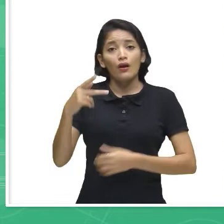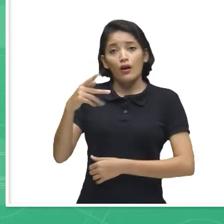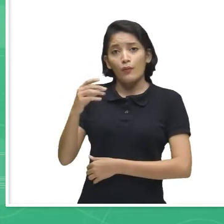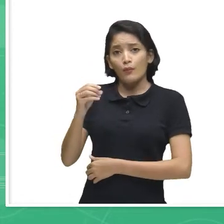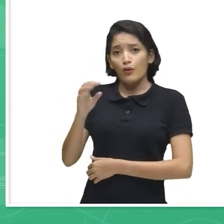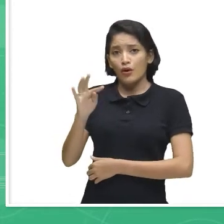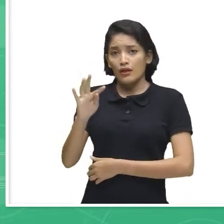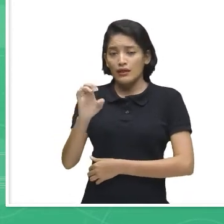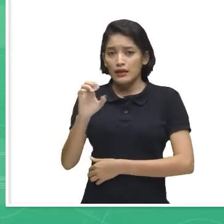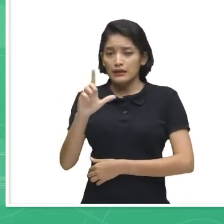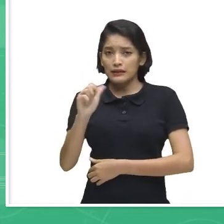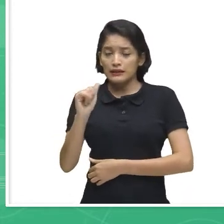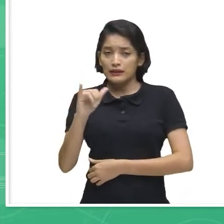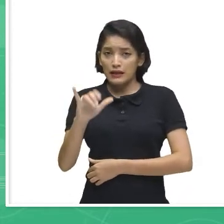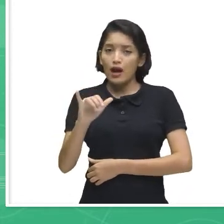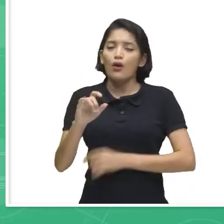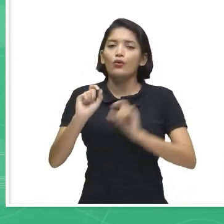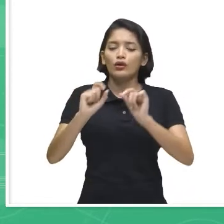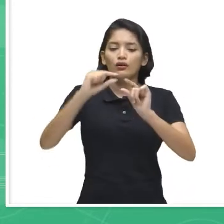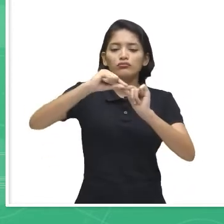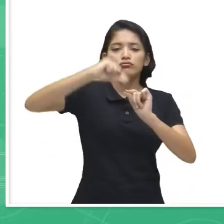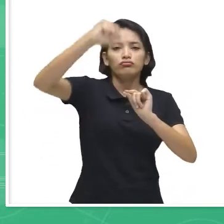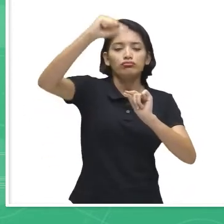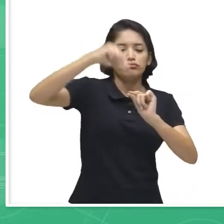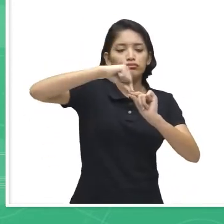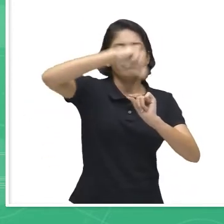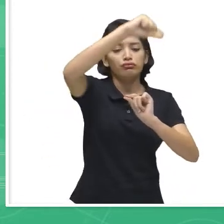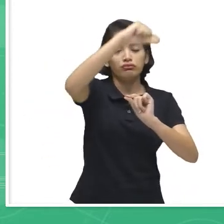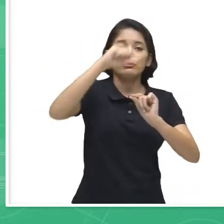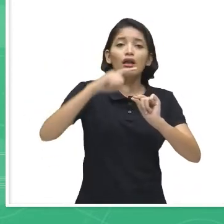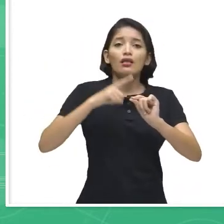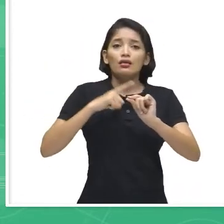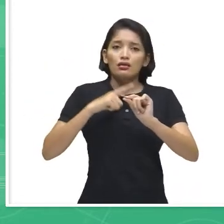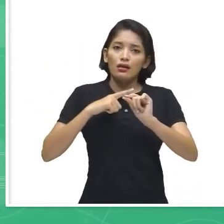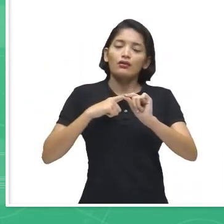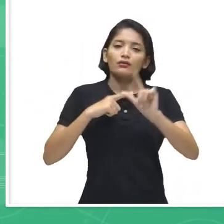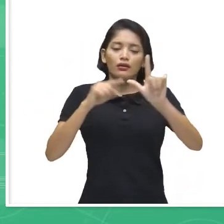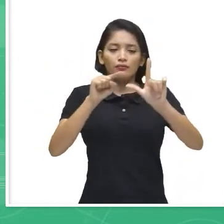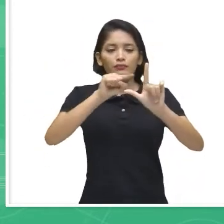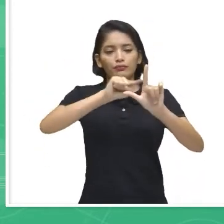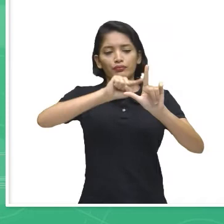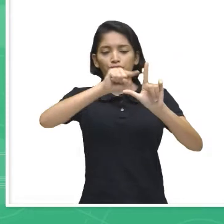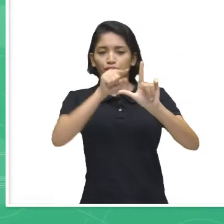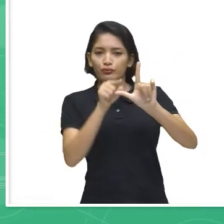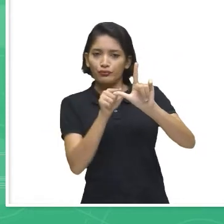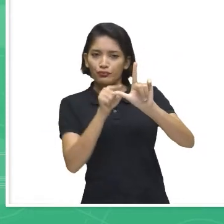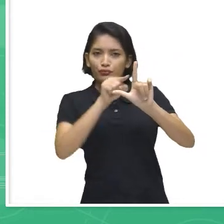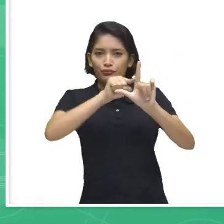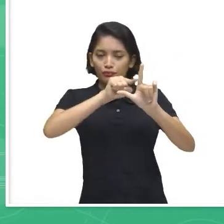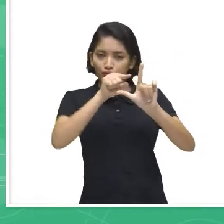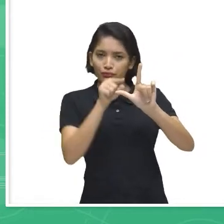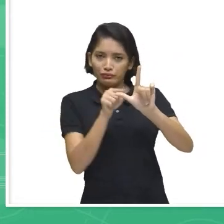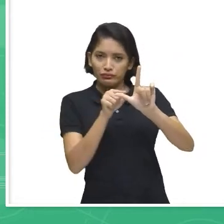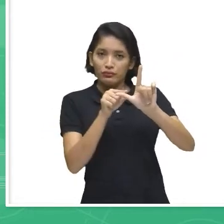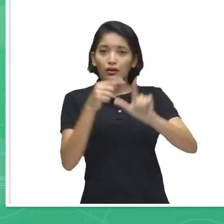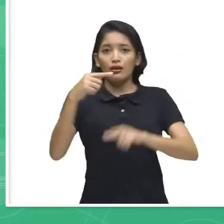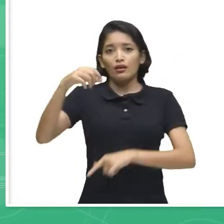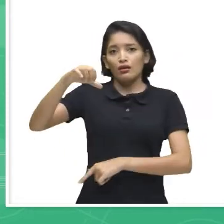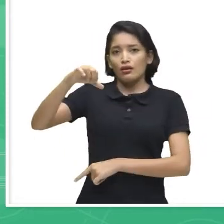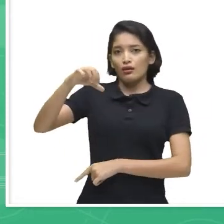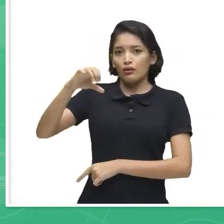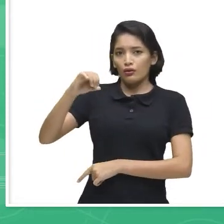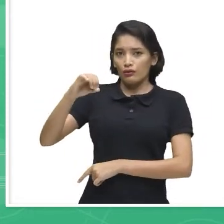são perpendiculares a essa linha, ou seja, formam um ângulo de 90 graus com essas linhas equipotenciais. Está aí das